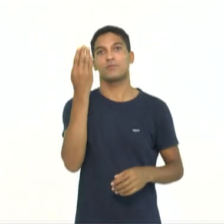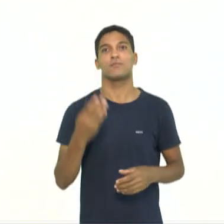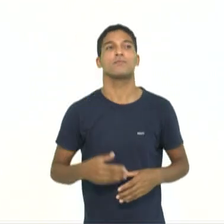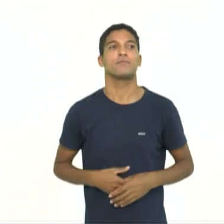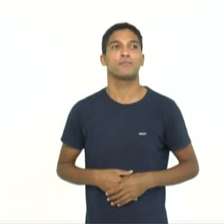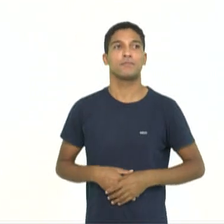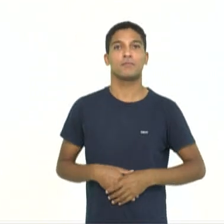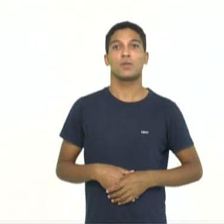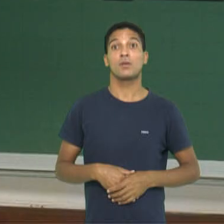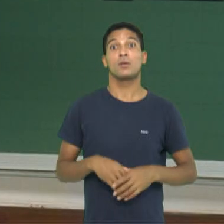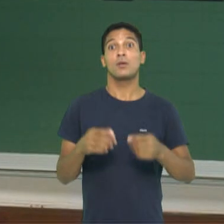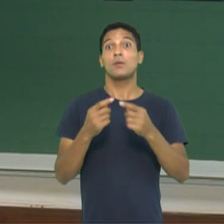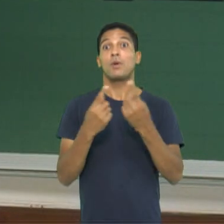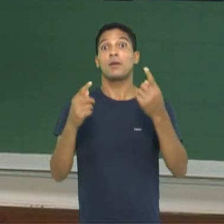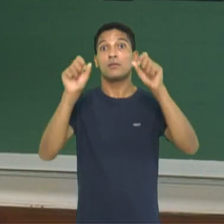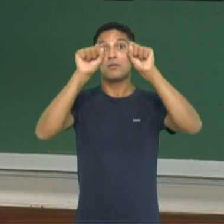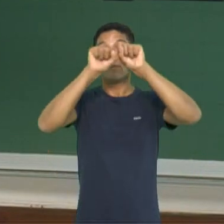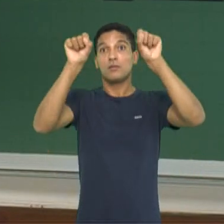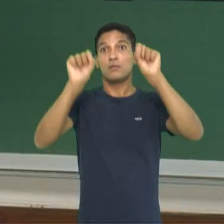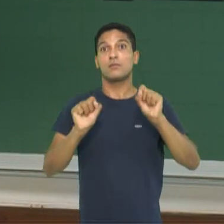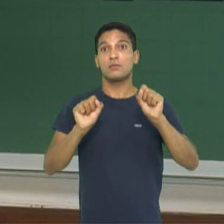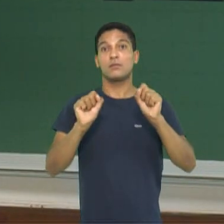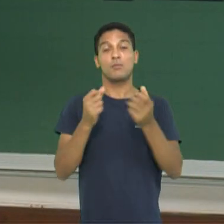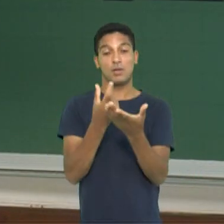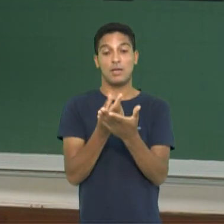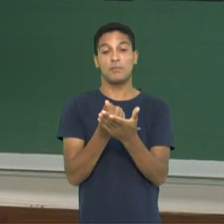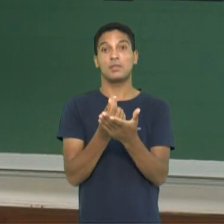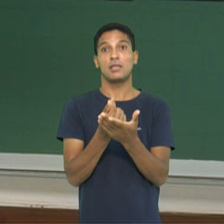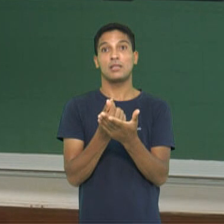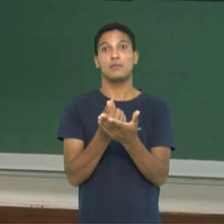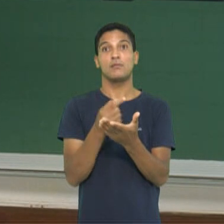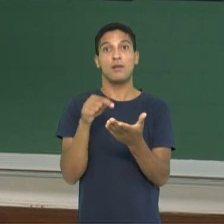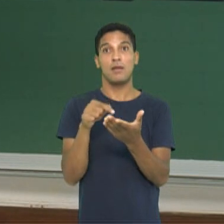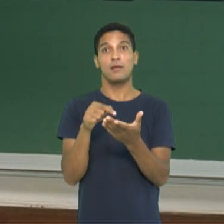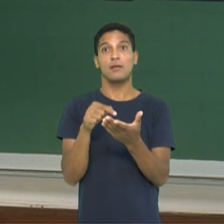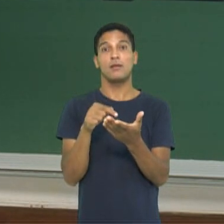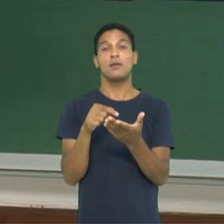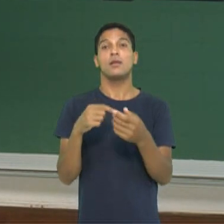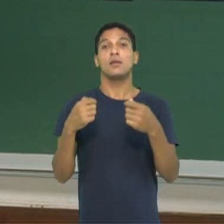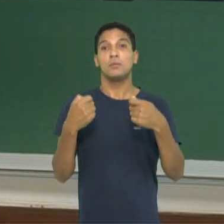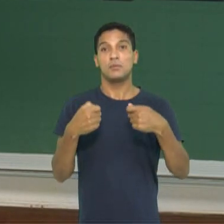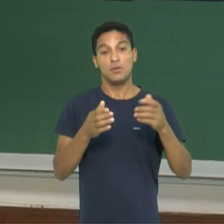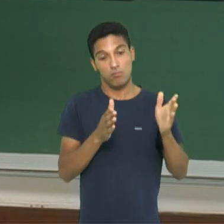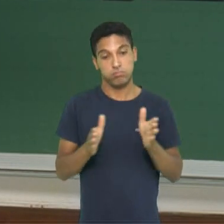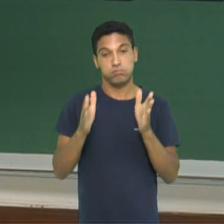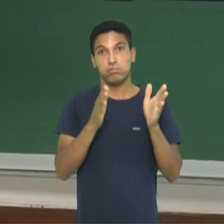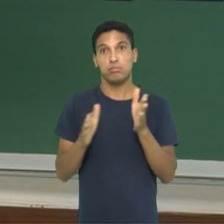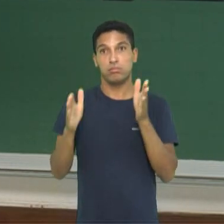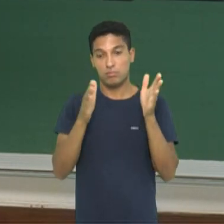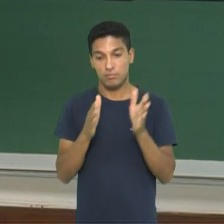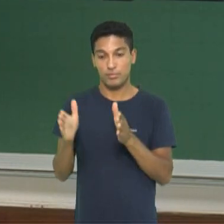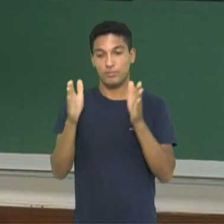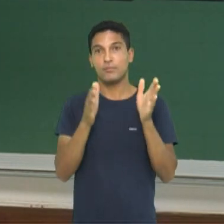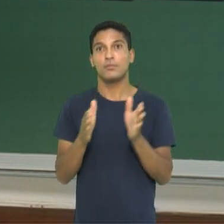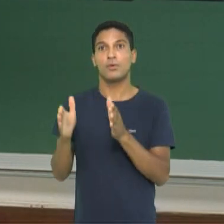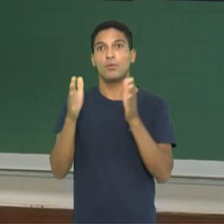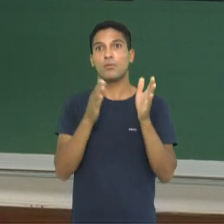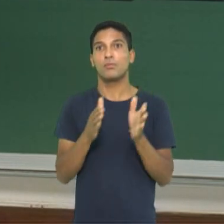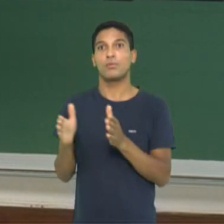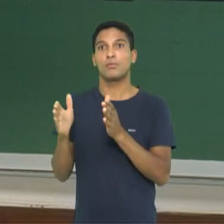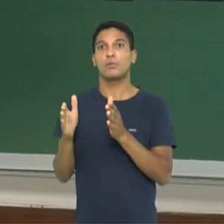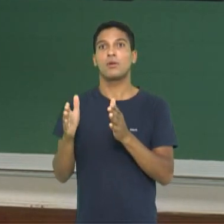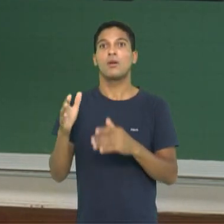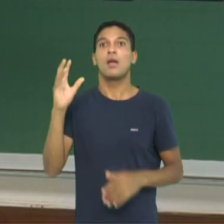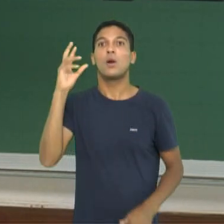produzir, porque o capitalismo se fundamenta no lucro e o lucro não é gerado se não houver produção. Só que, e para